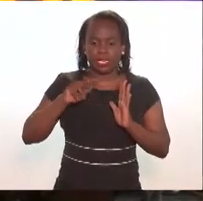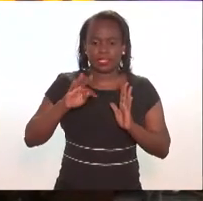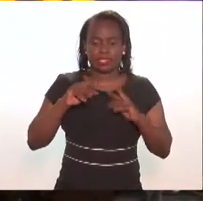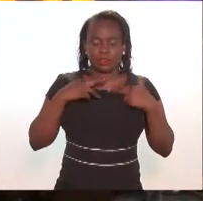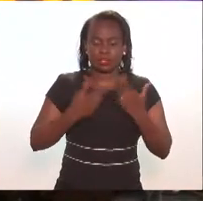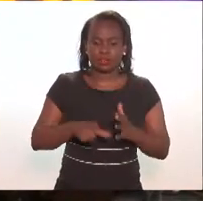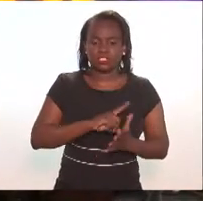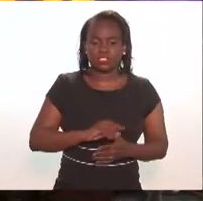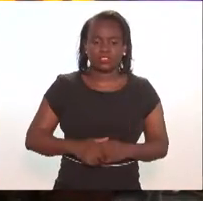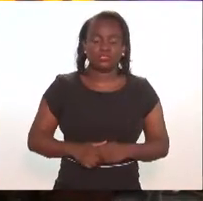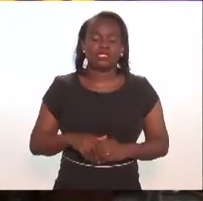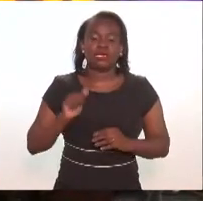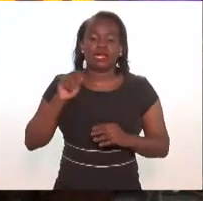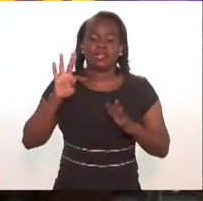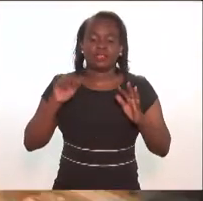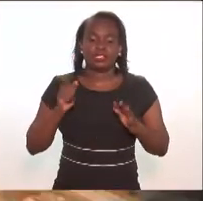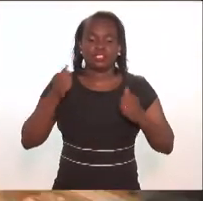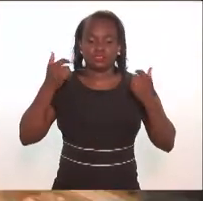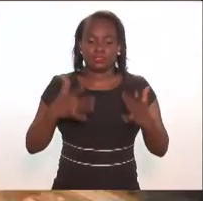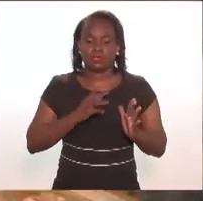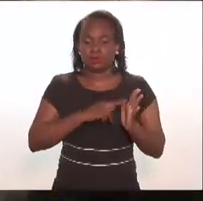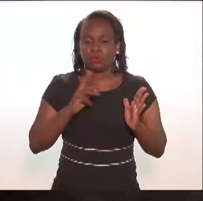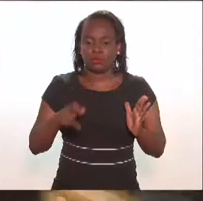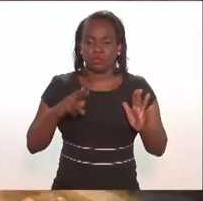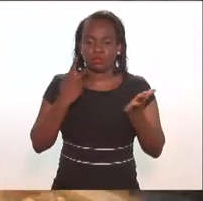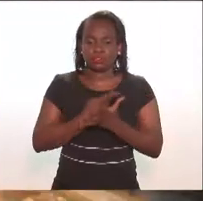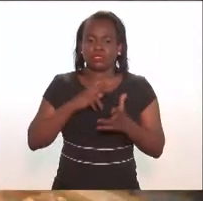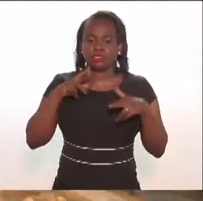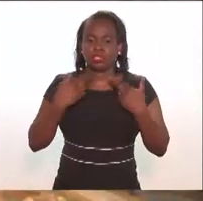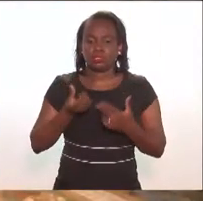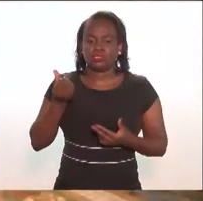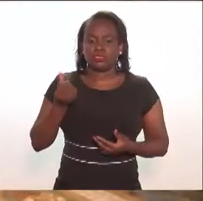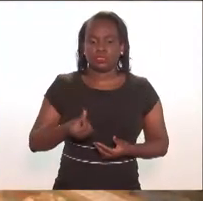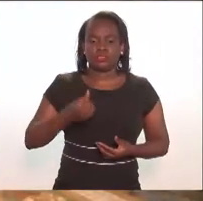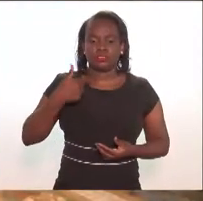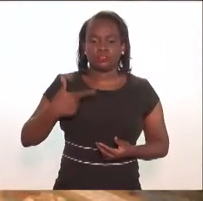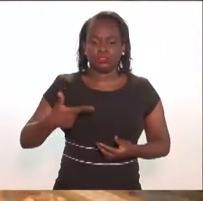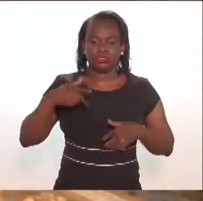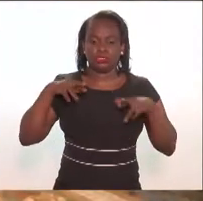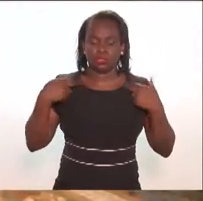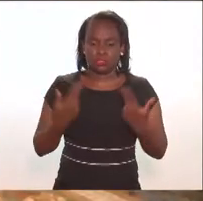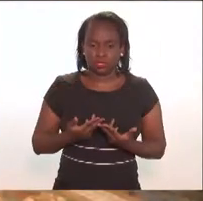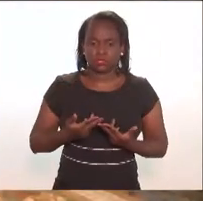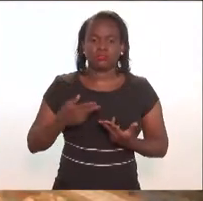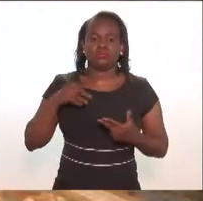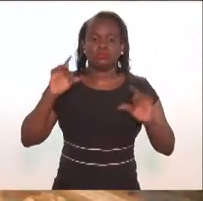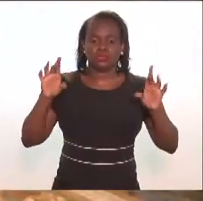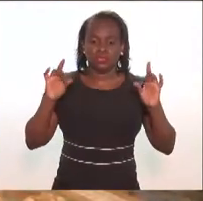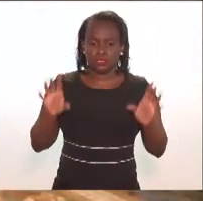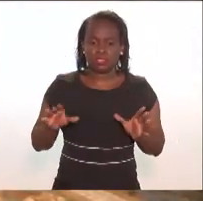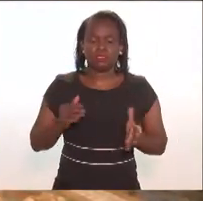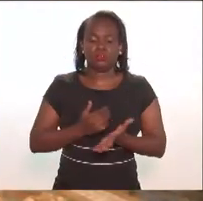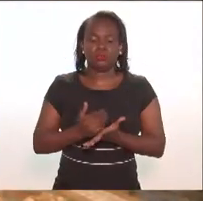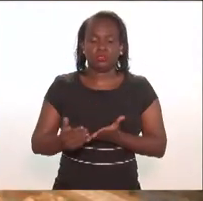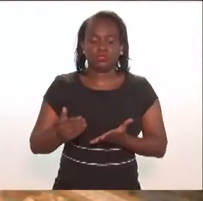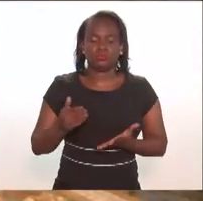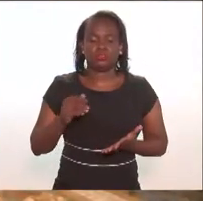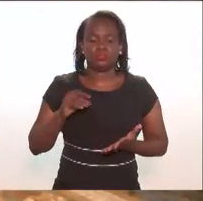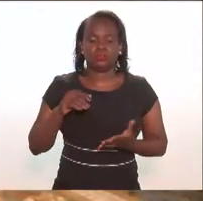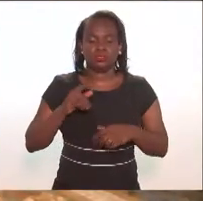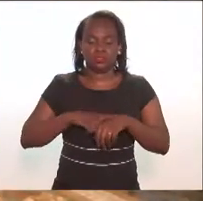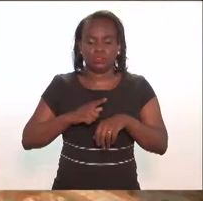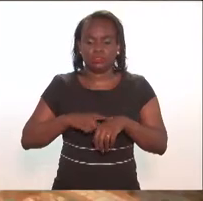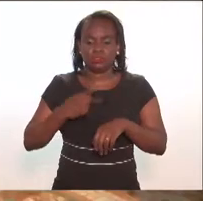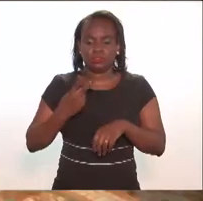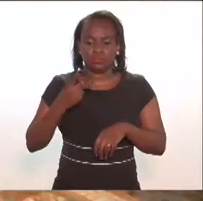sessão anterior. A ata reflete com exatidão o ocorrido na 62ª sessão extraordinária, que, iniciada às